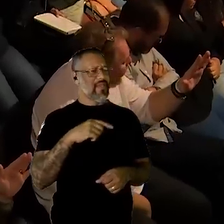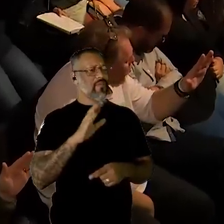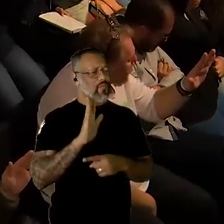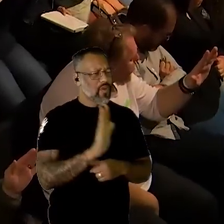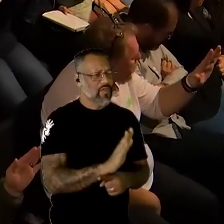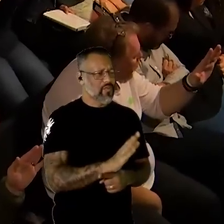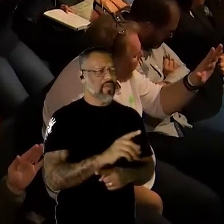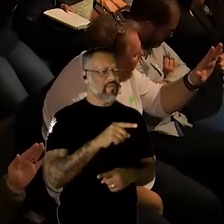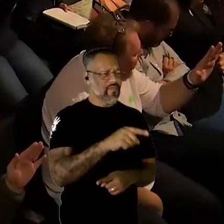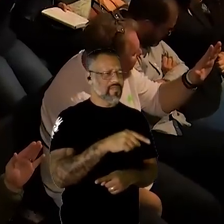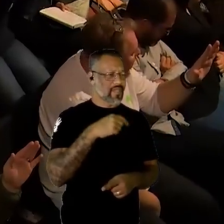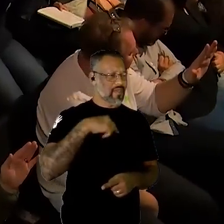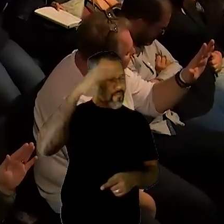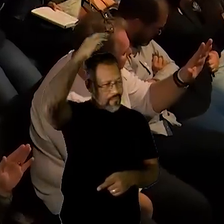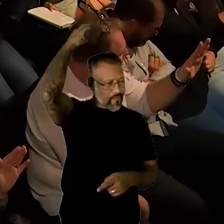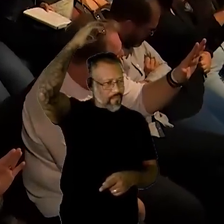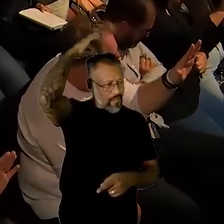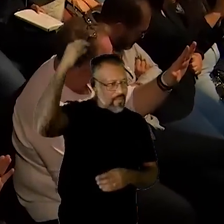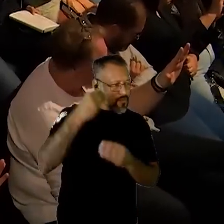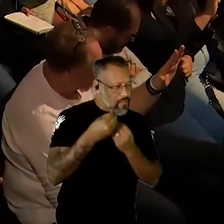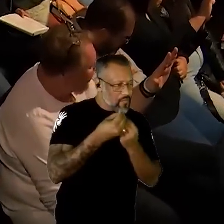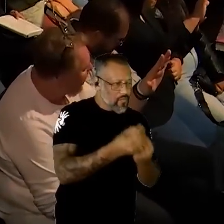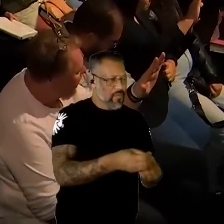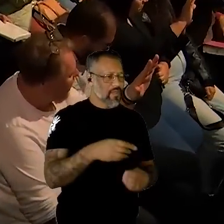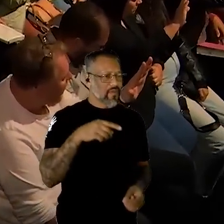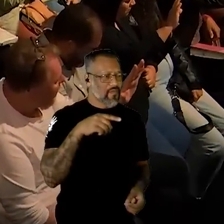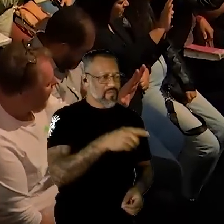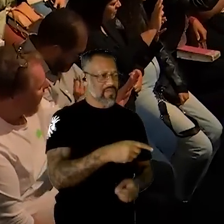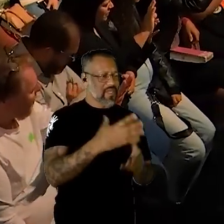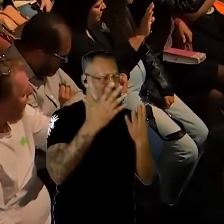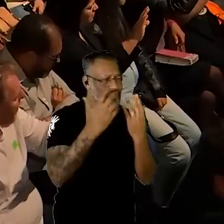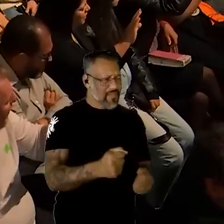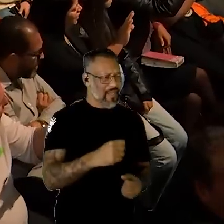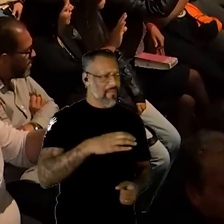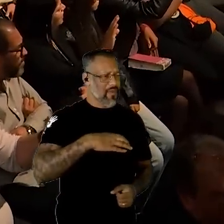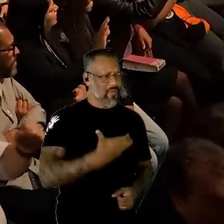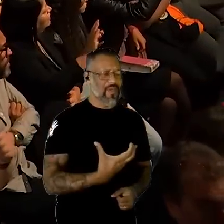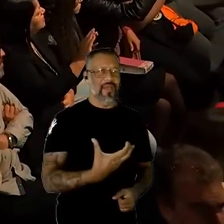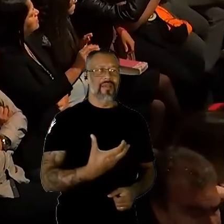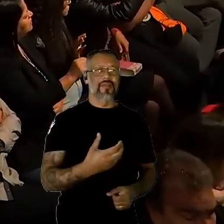vou colocar meu espírito e eu vou potencializar você receba coragem